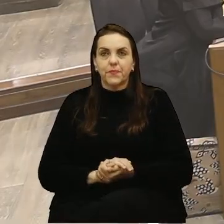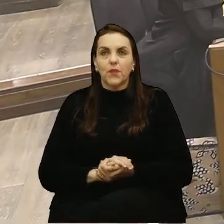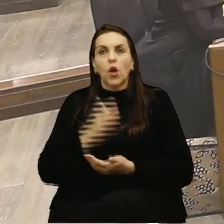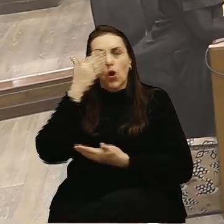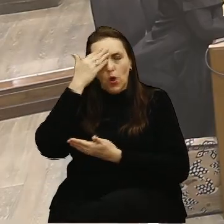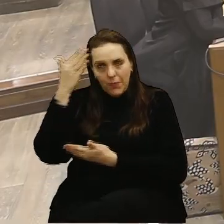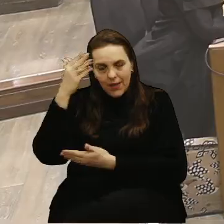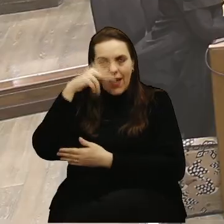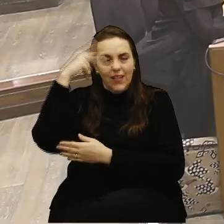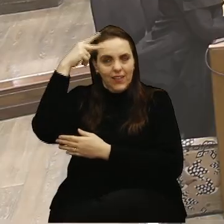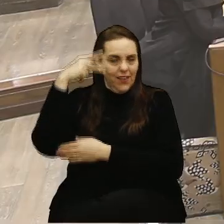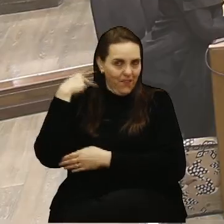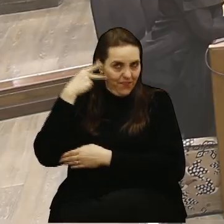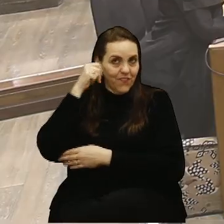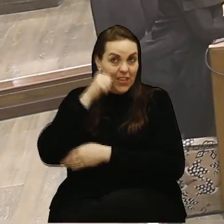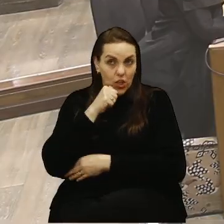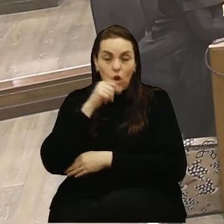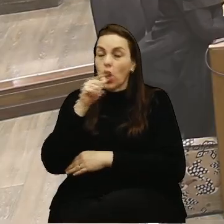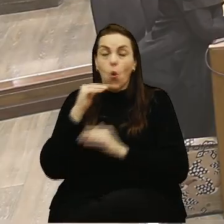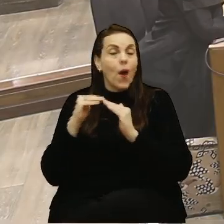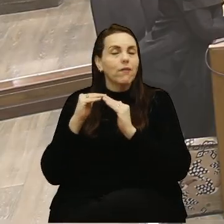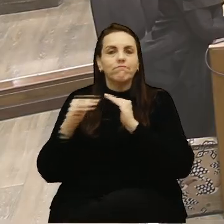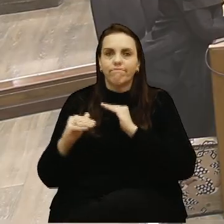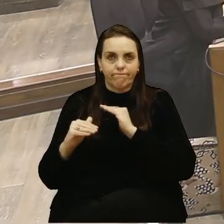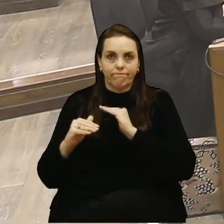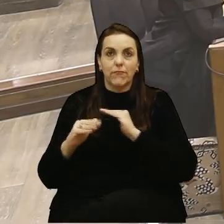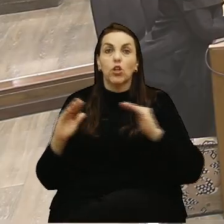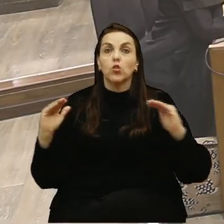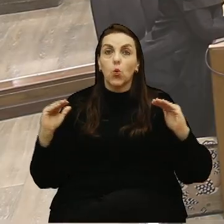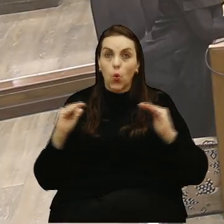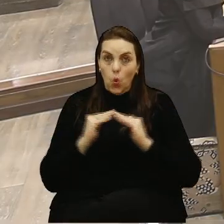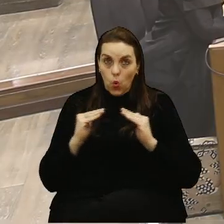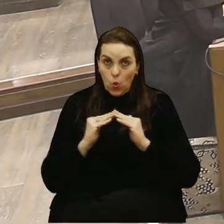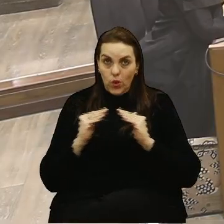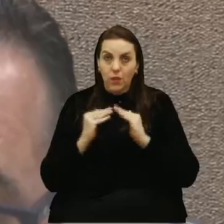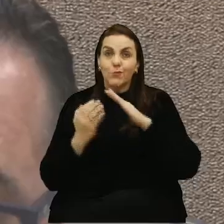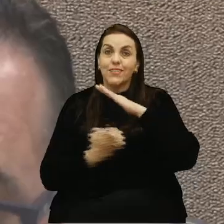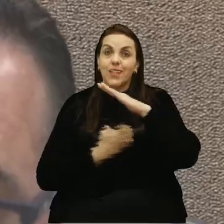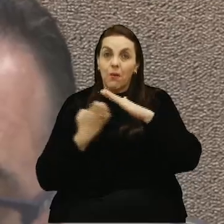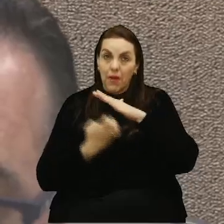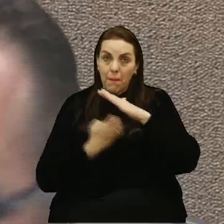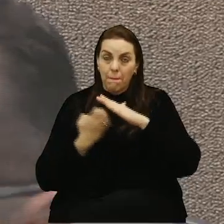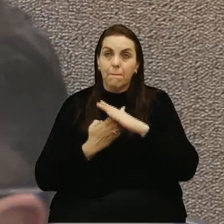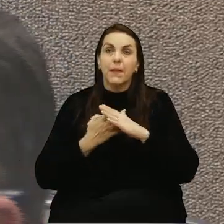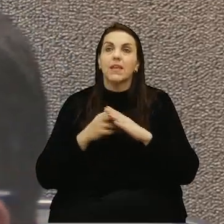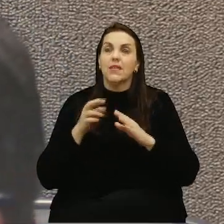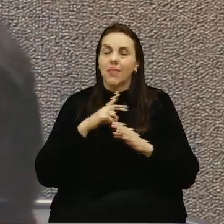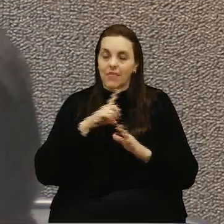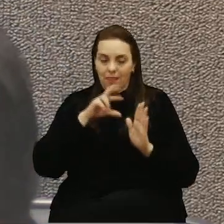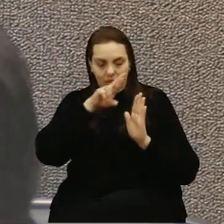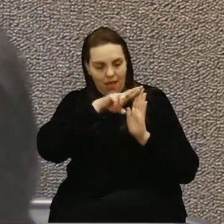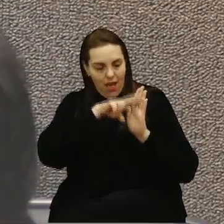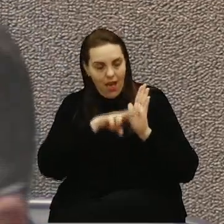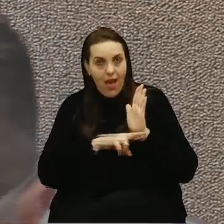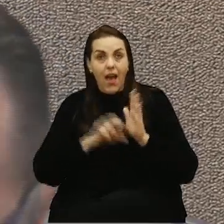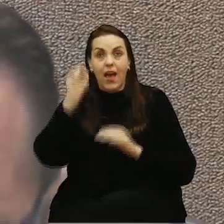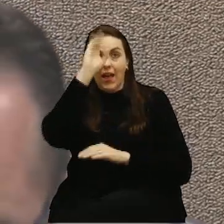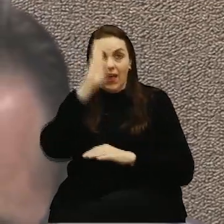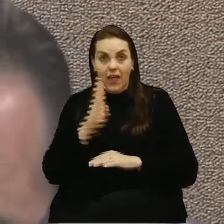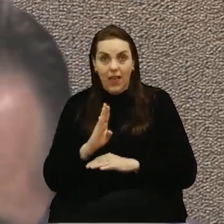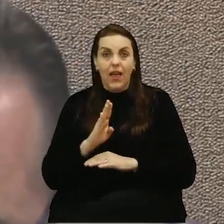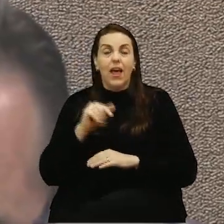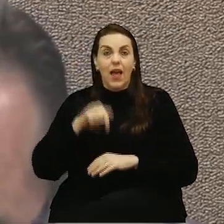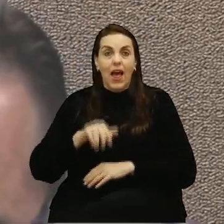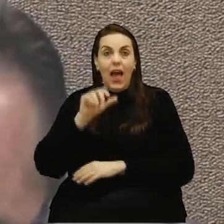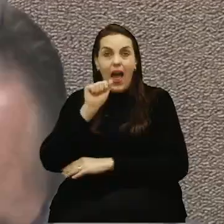não discordamos, nós concordamos, porque existe uma empresa que regula isso nacionalmente falando. E a preocupação é a ANEEL. A minha